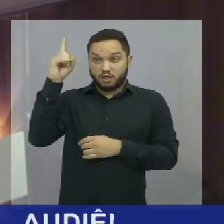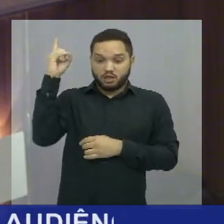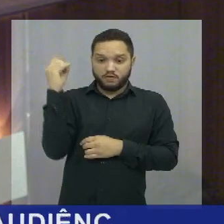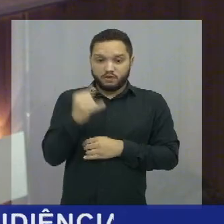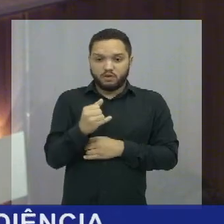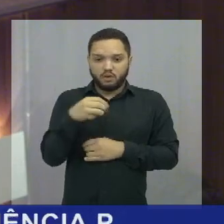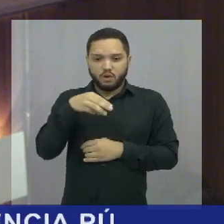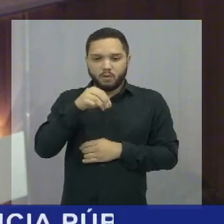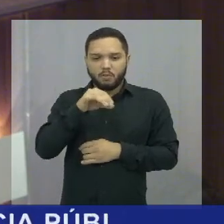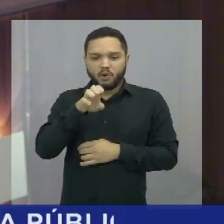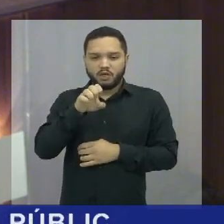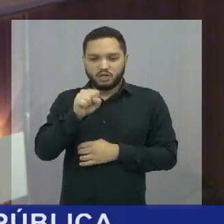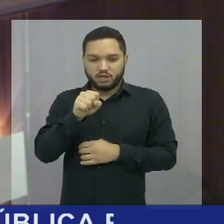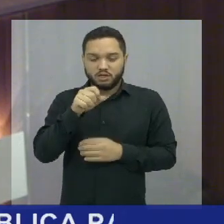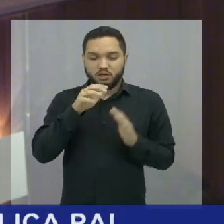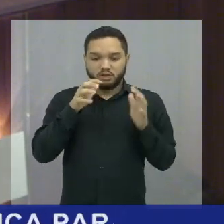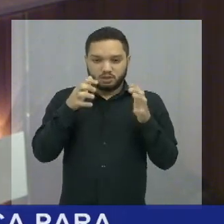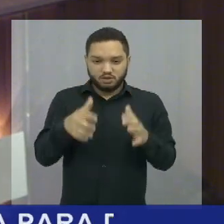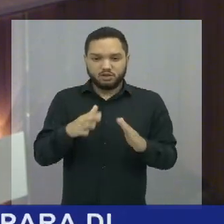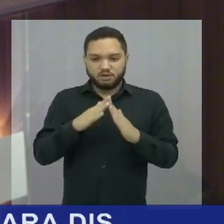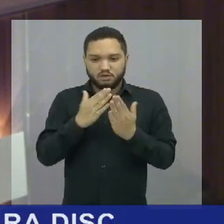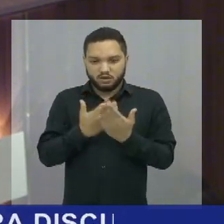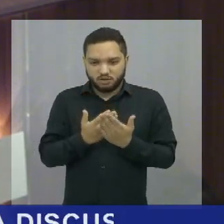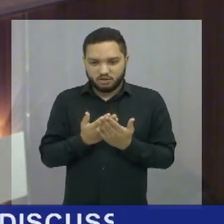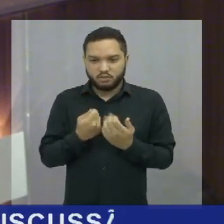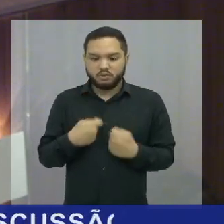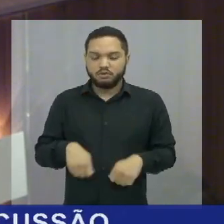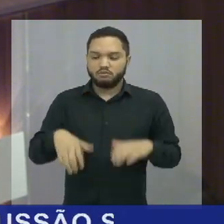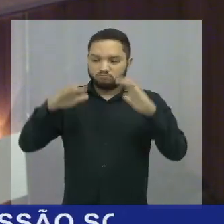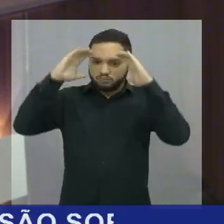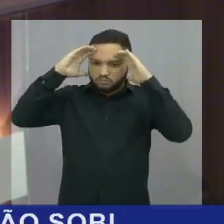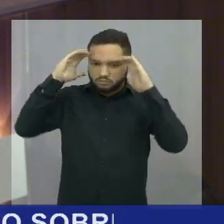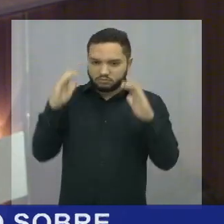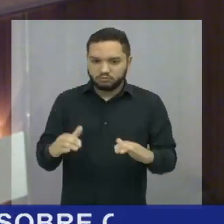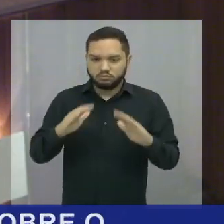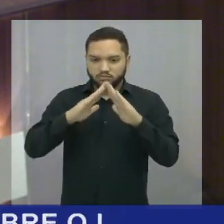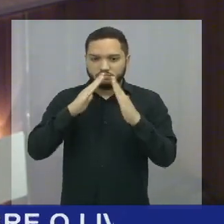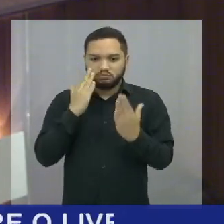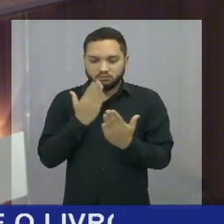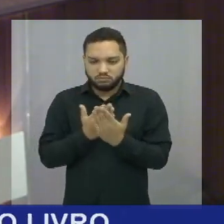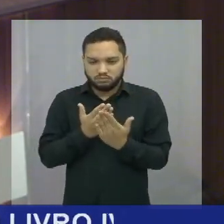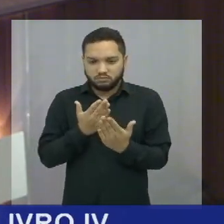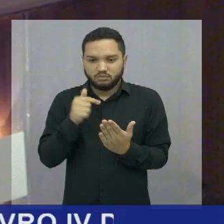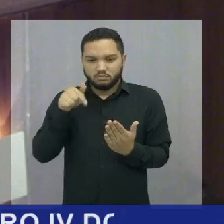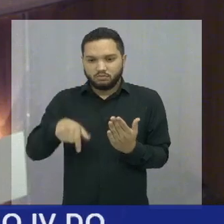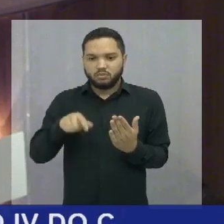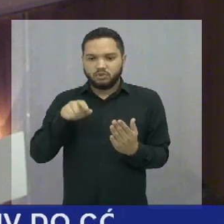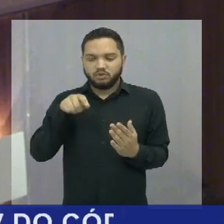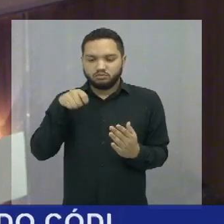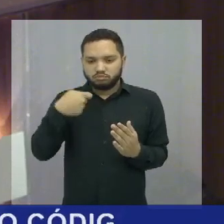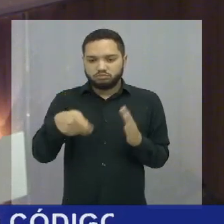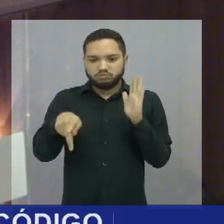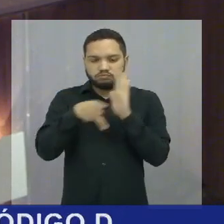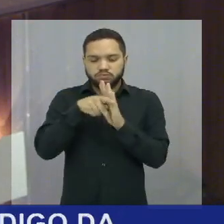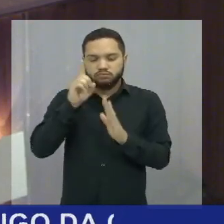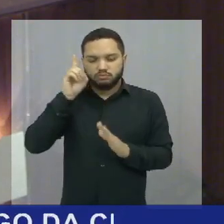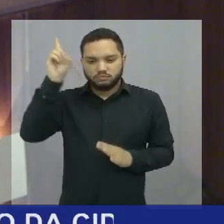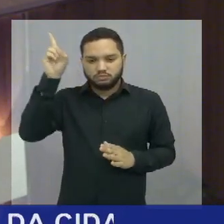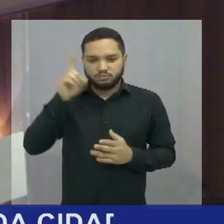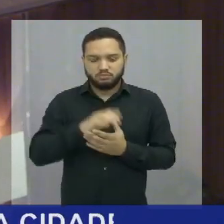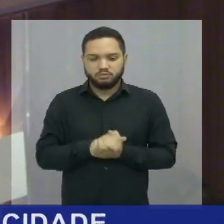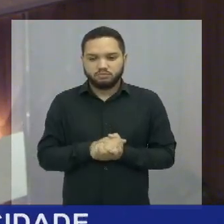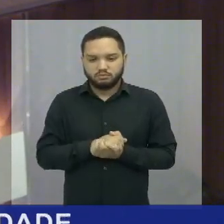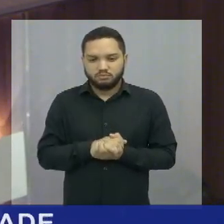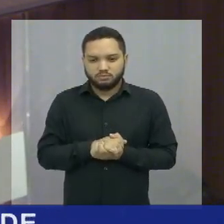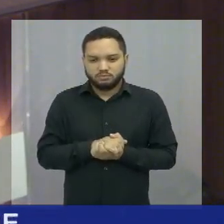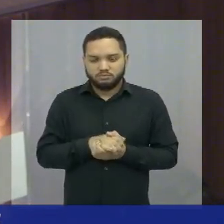numa escola, tira a sandália dos pés, que você vai pisar numa terra santa.